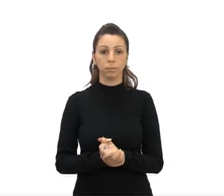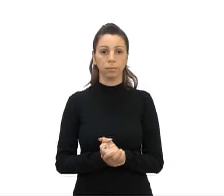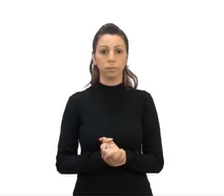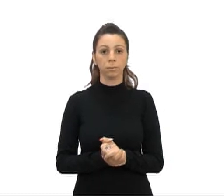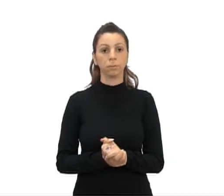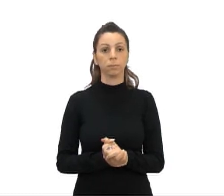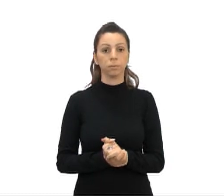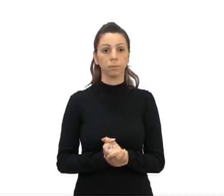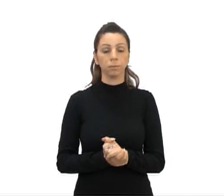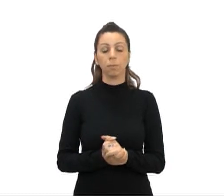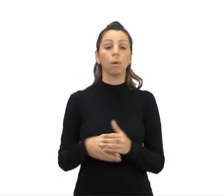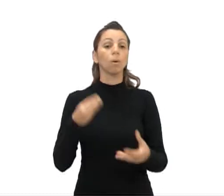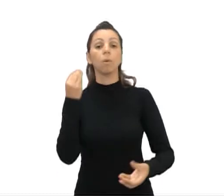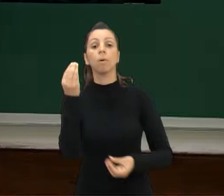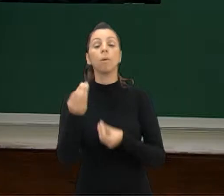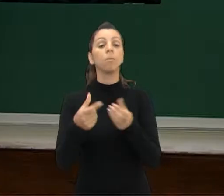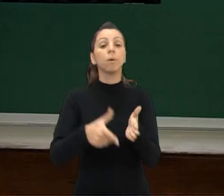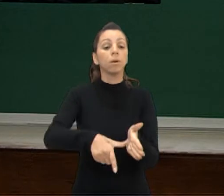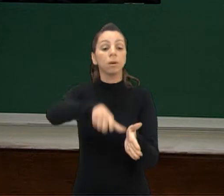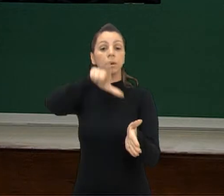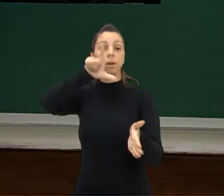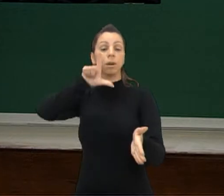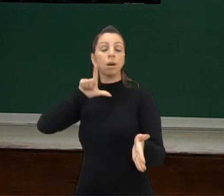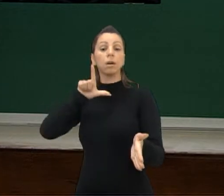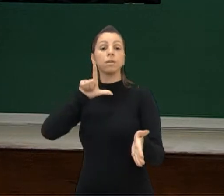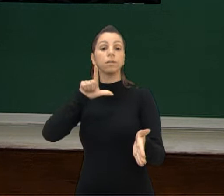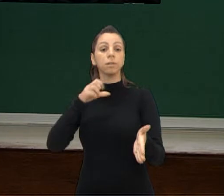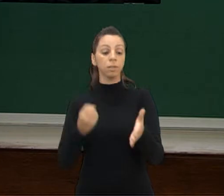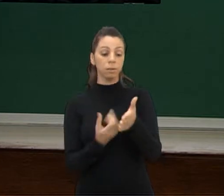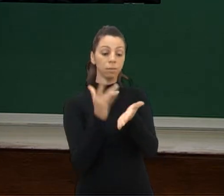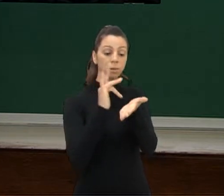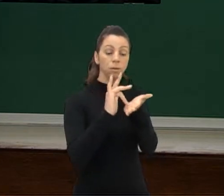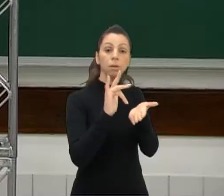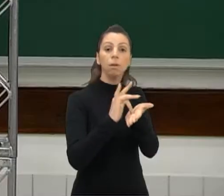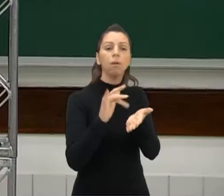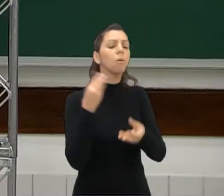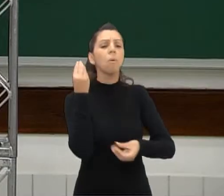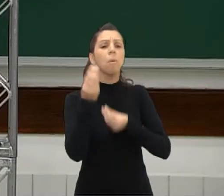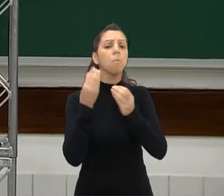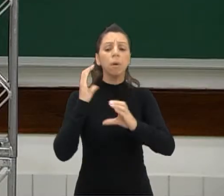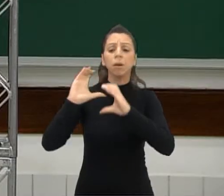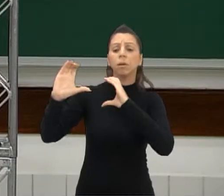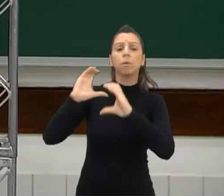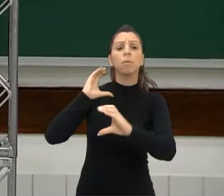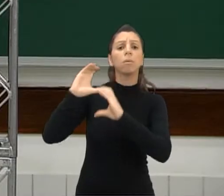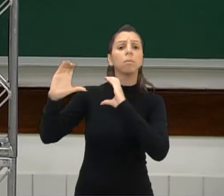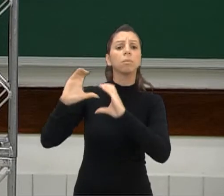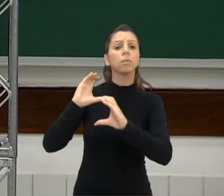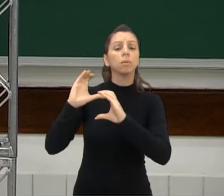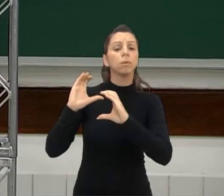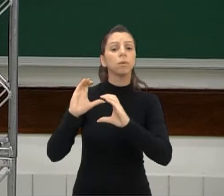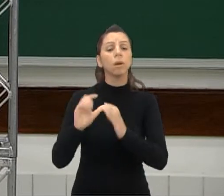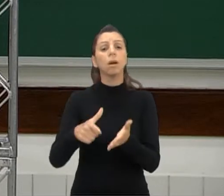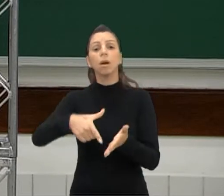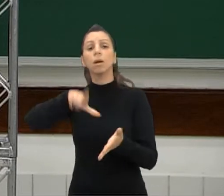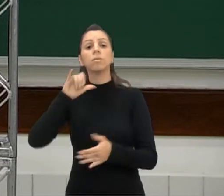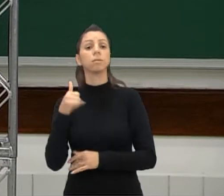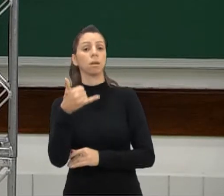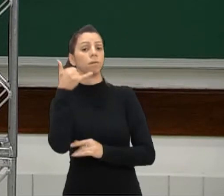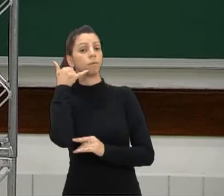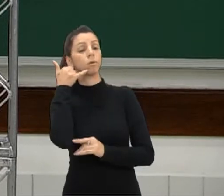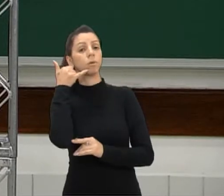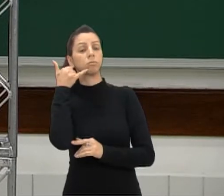Como era a comunicação antes de existir o celular? Como era a comunicação antes de existir o telefone fixo, por